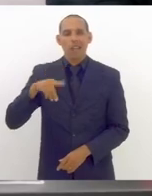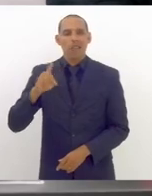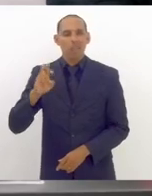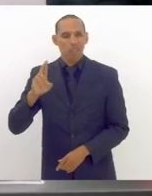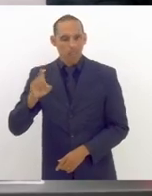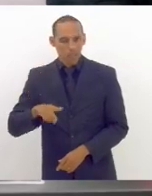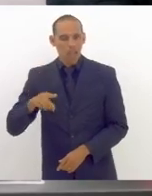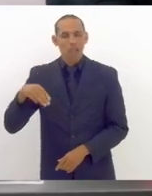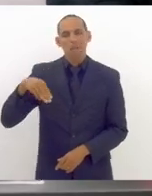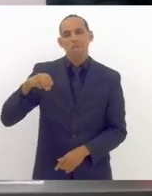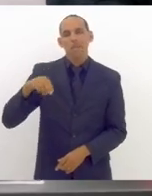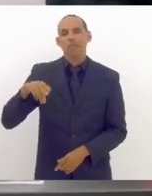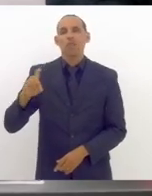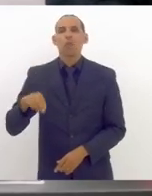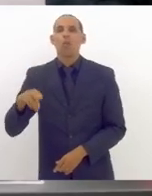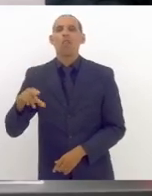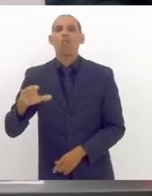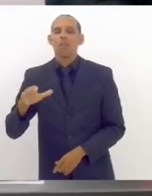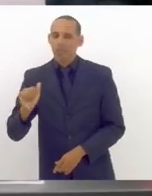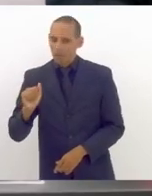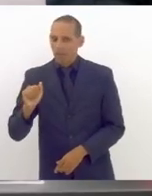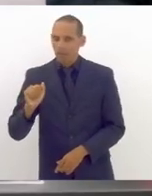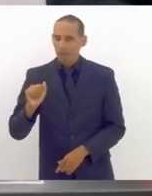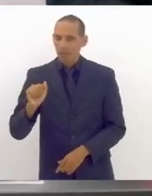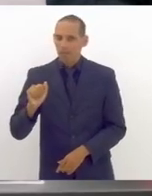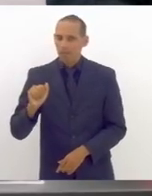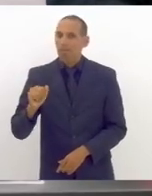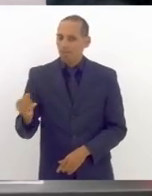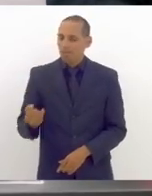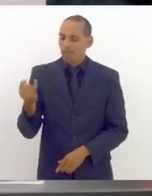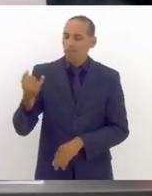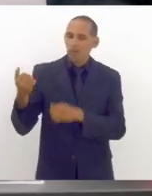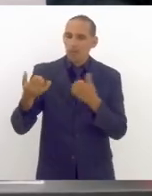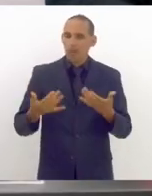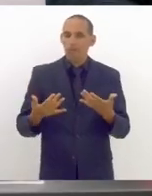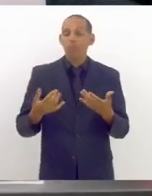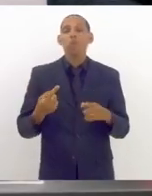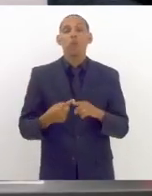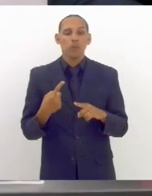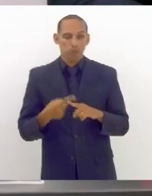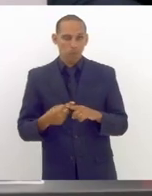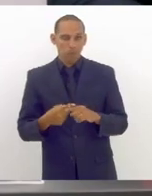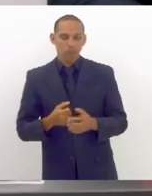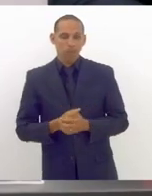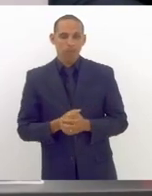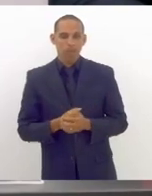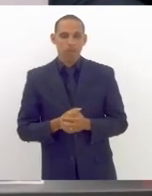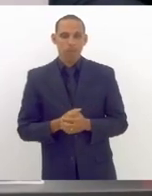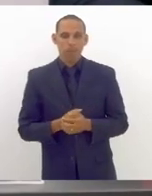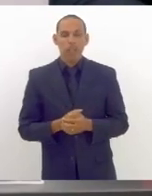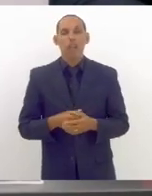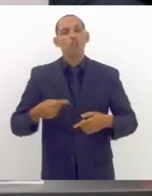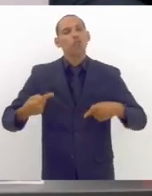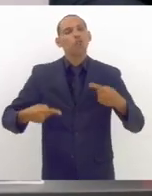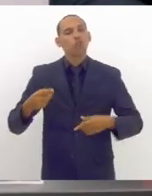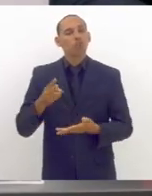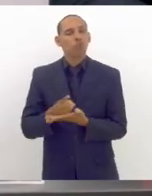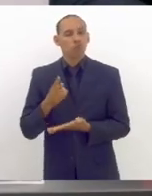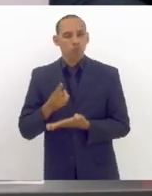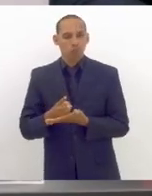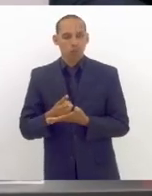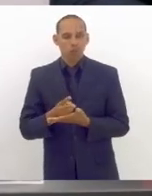deixar muito claro isso é importante isso é importante também pelo seguinte ainda está sendo discutido